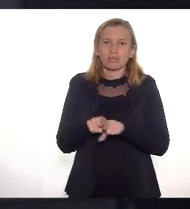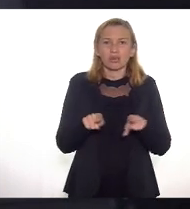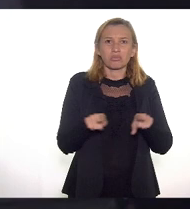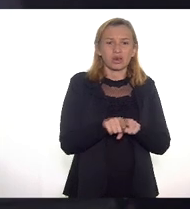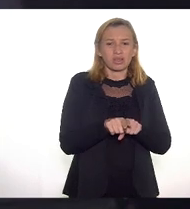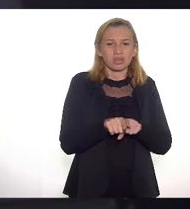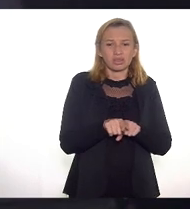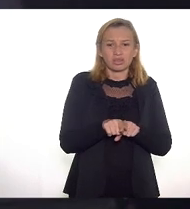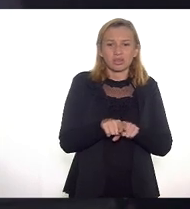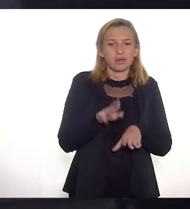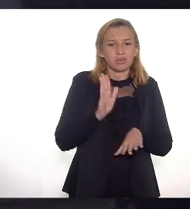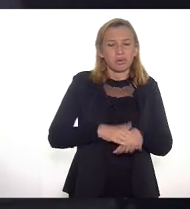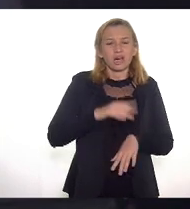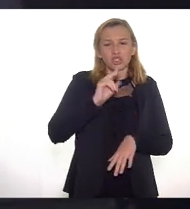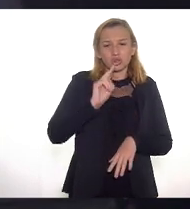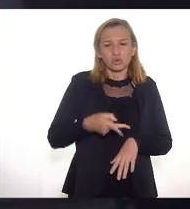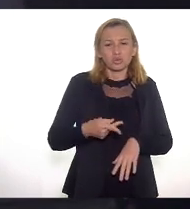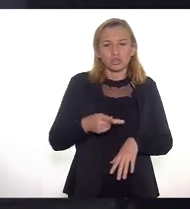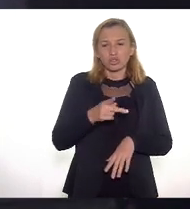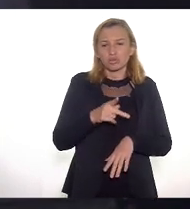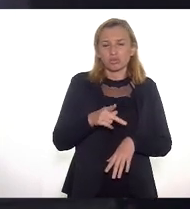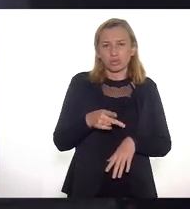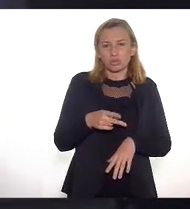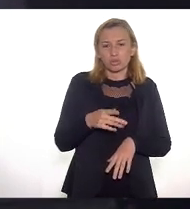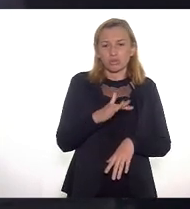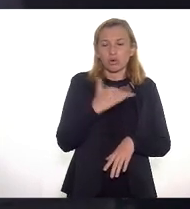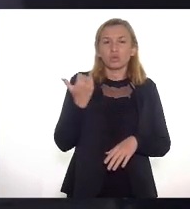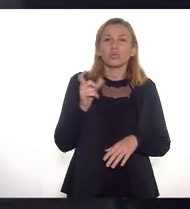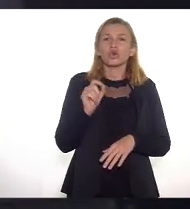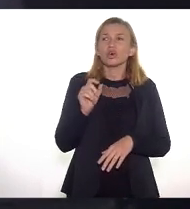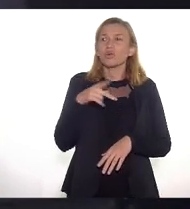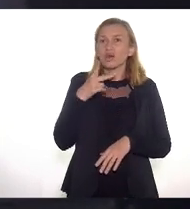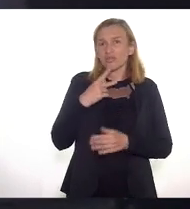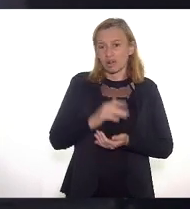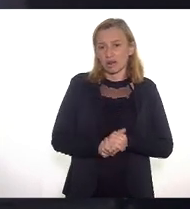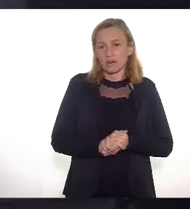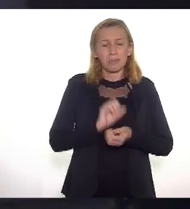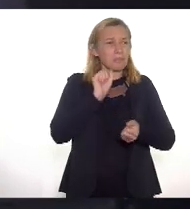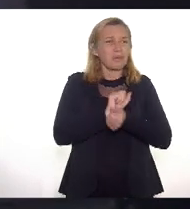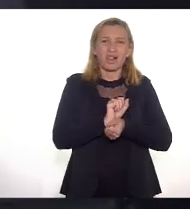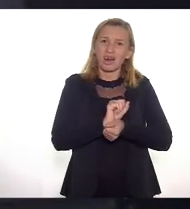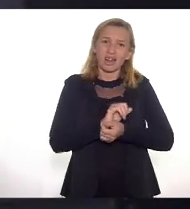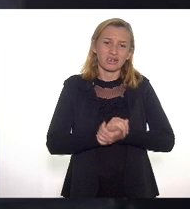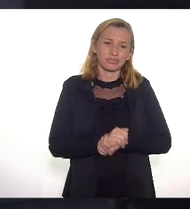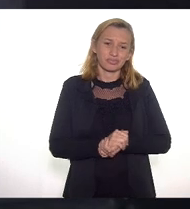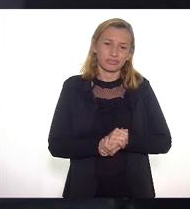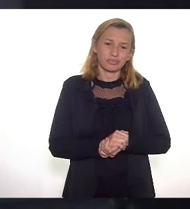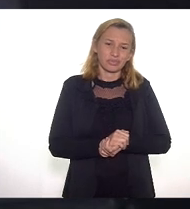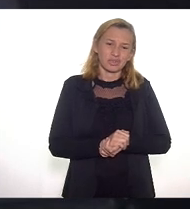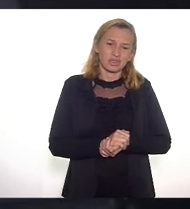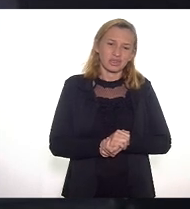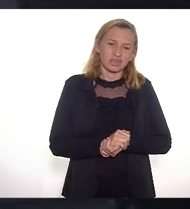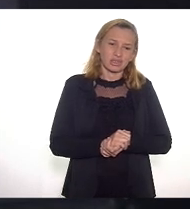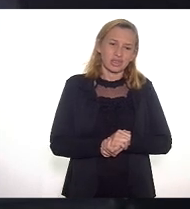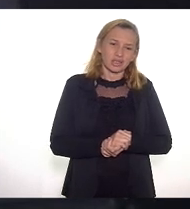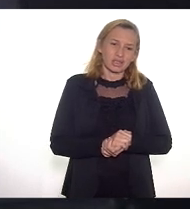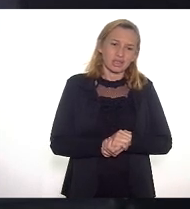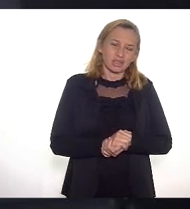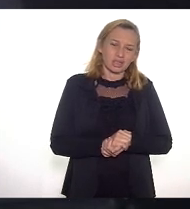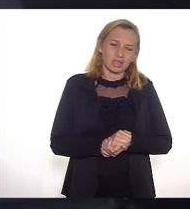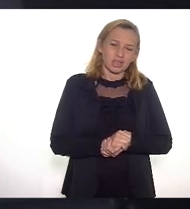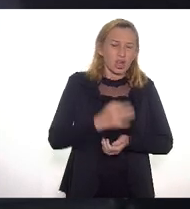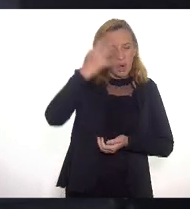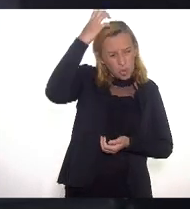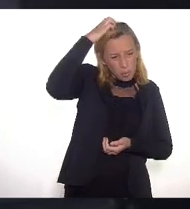tendo mais de 2.000 mortes. O que eu quero dizer com isso? A gente tem que parar de tentar